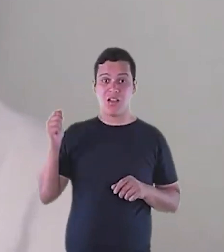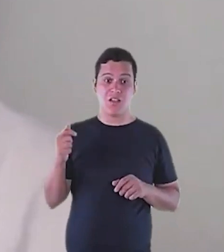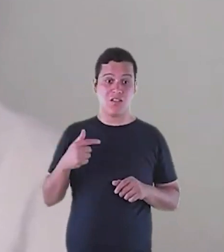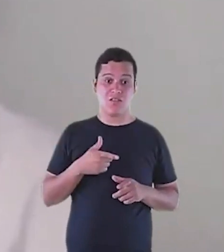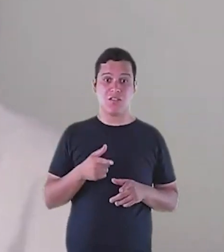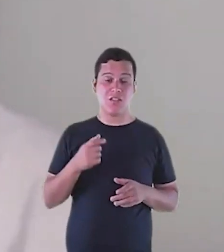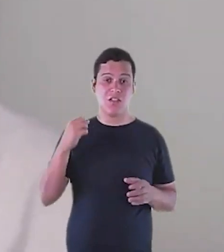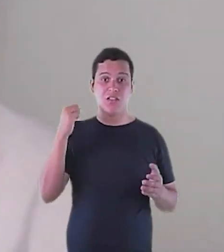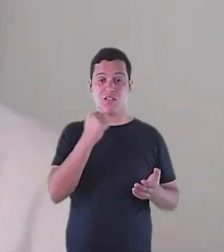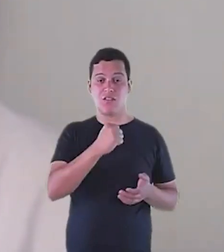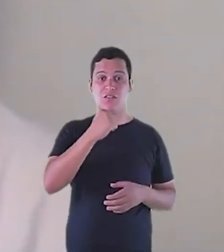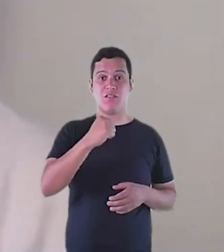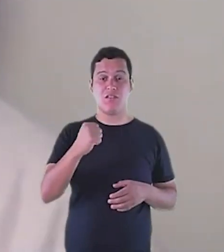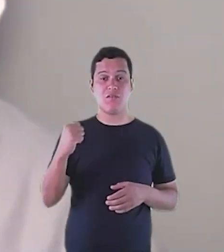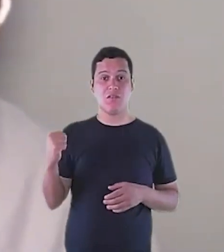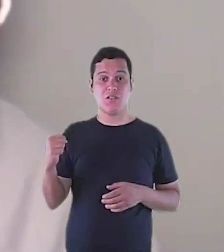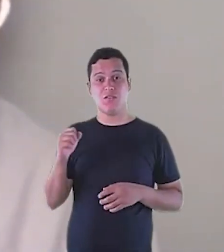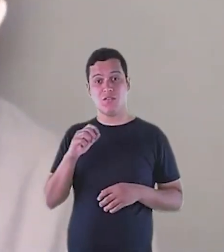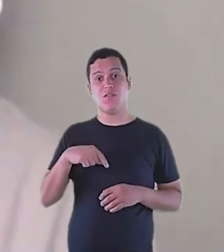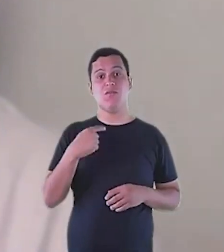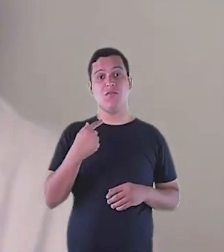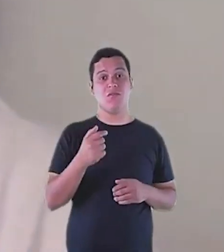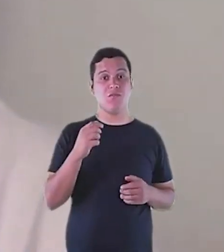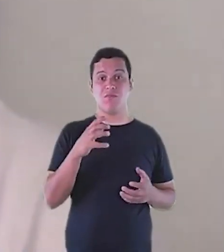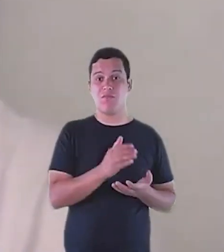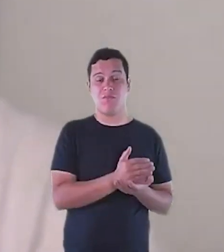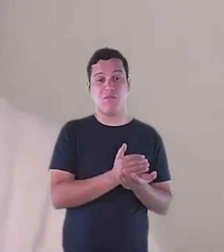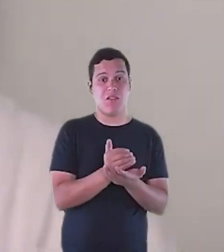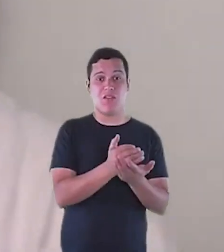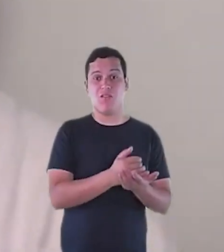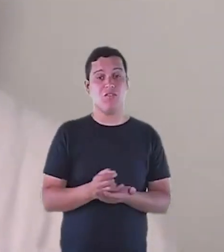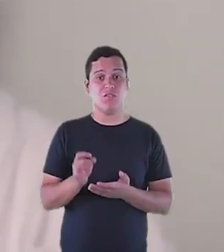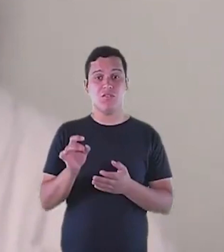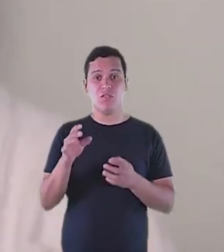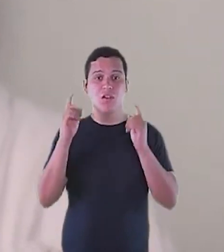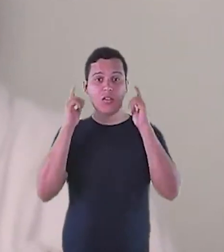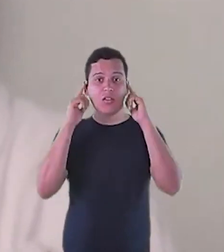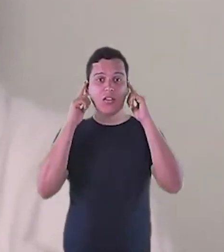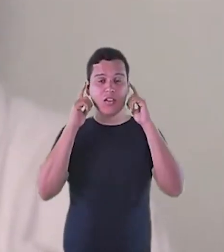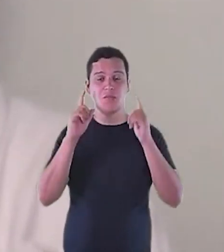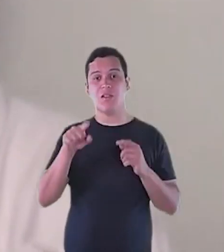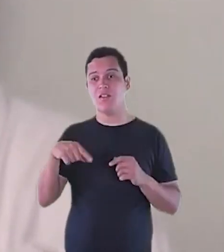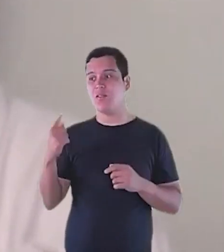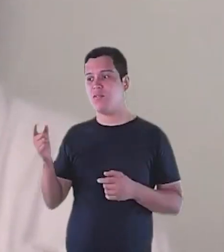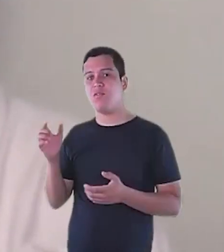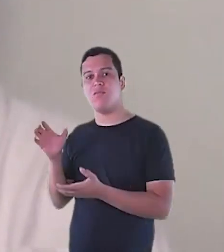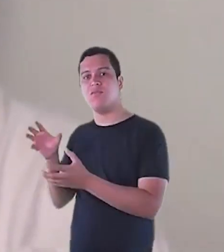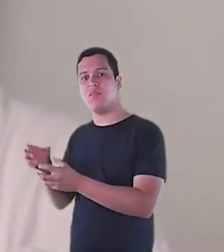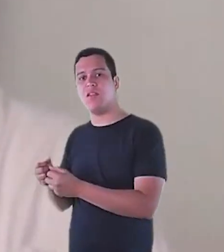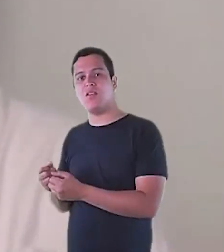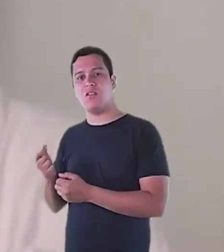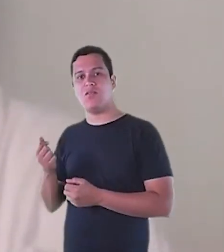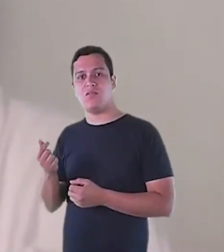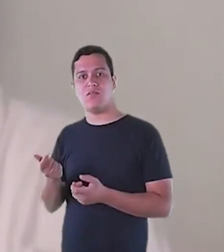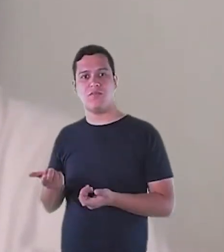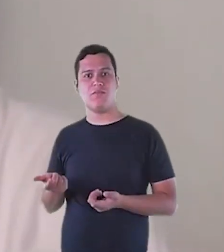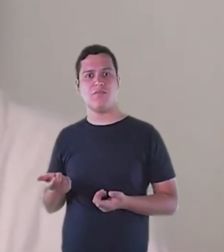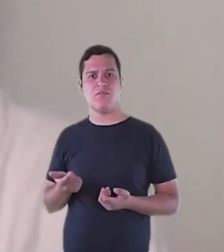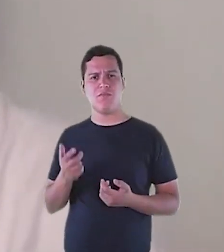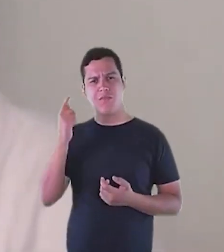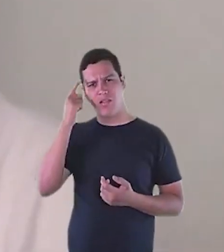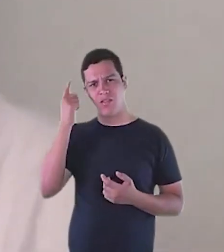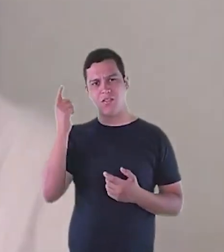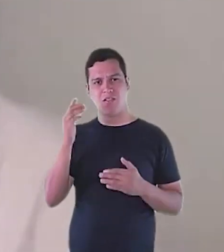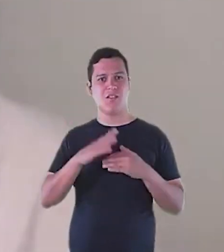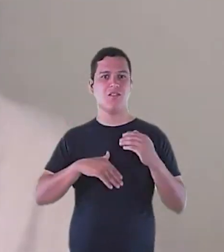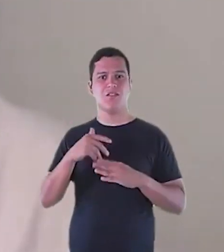pares de orelhas para receber a recompensa. Então, assim, é um profissional. Mas eu diria